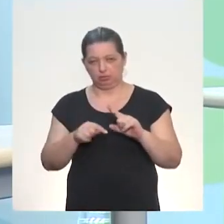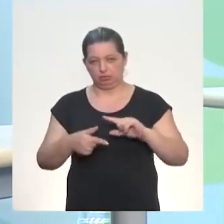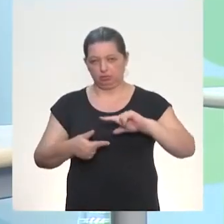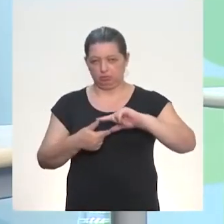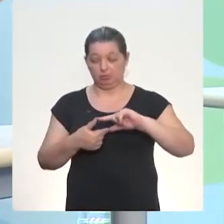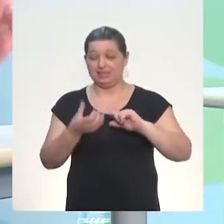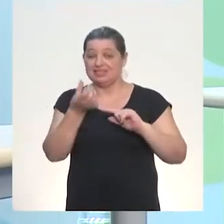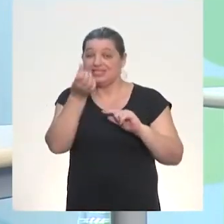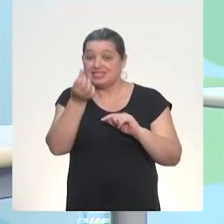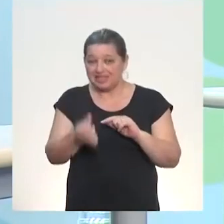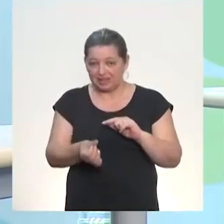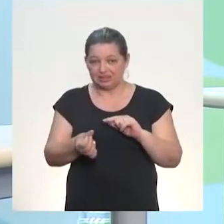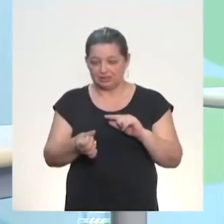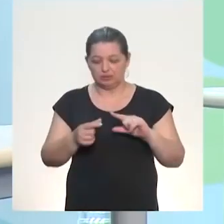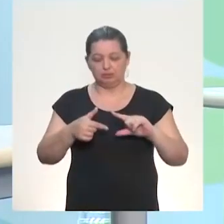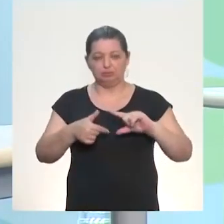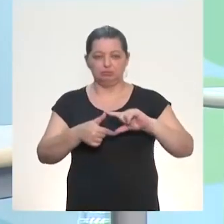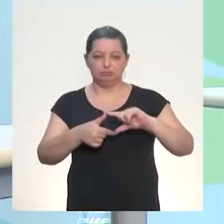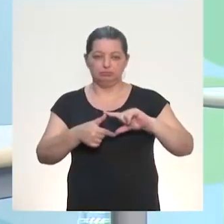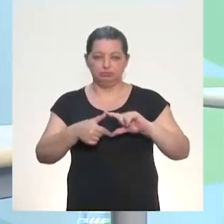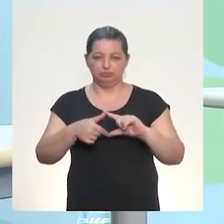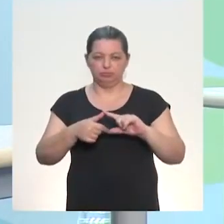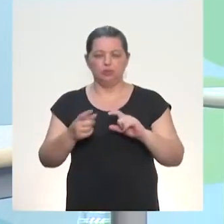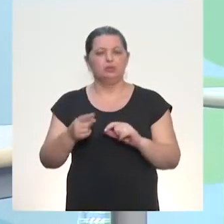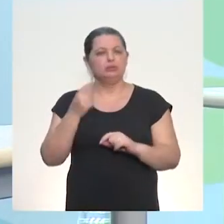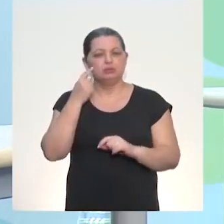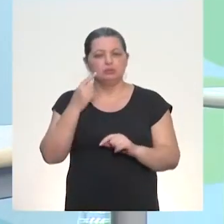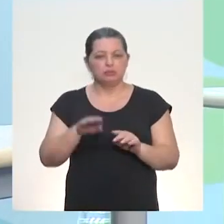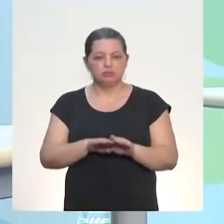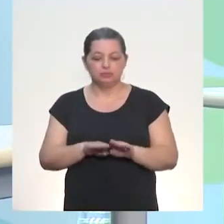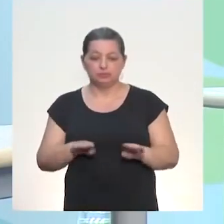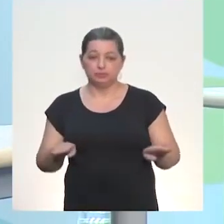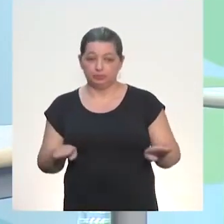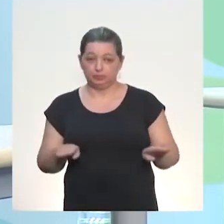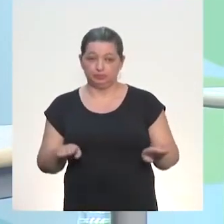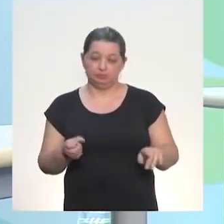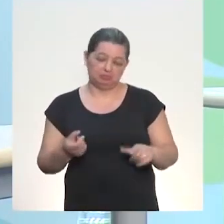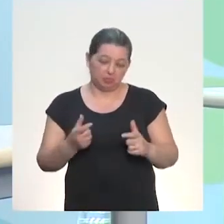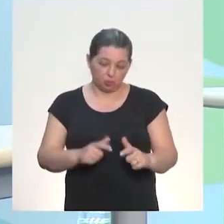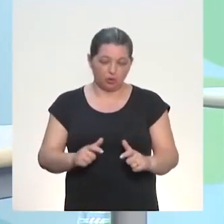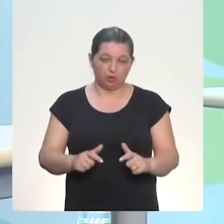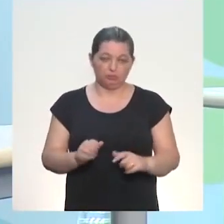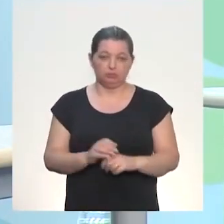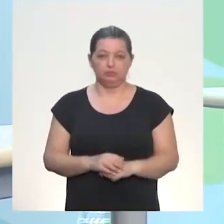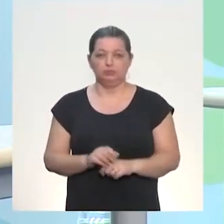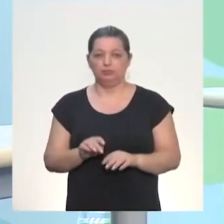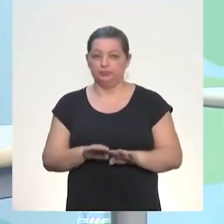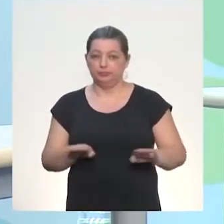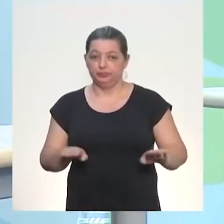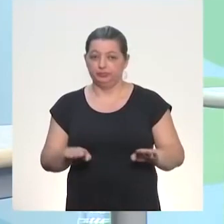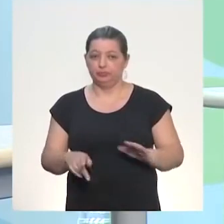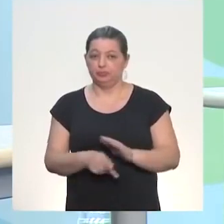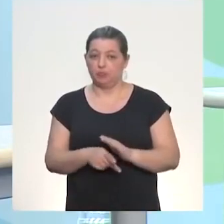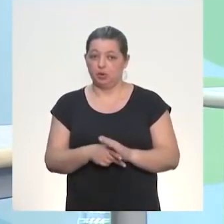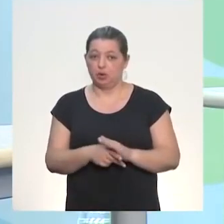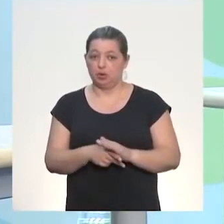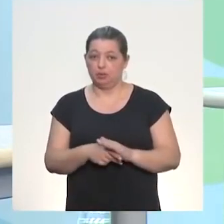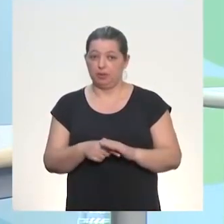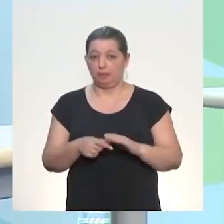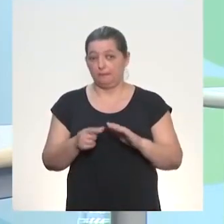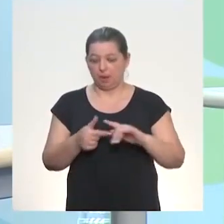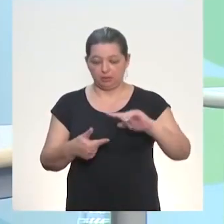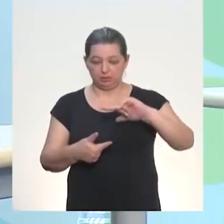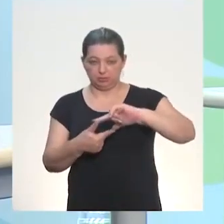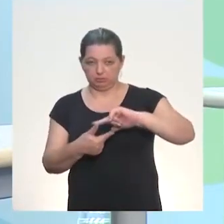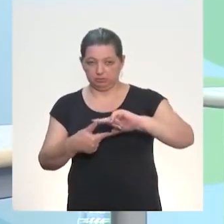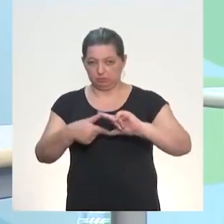6 faces retangulares. Quando a gente apoia esse bloco retangular em algum lugar, essa parte onde apoia é a nossa base. Então, aqui a gente tem